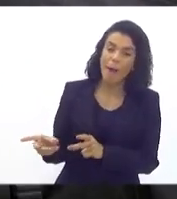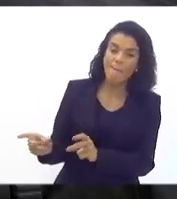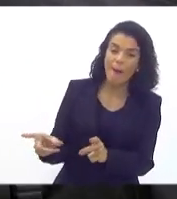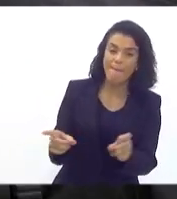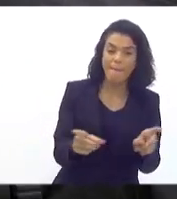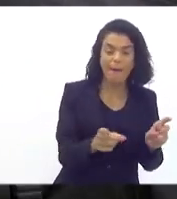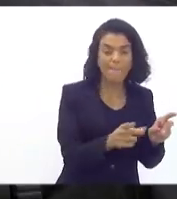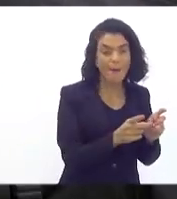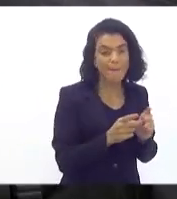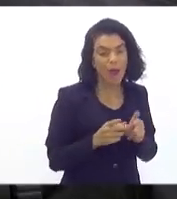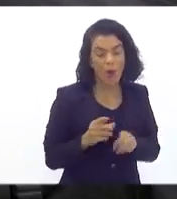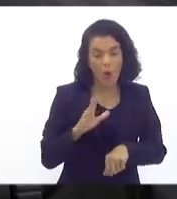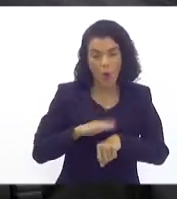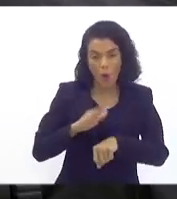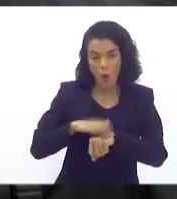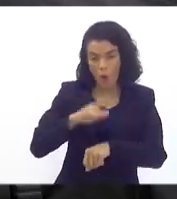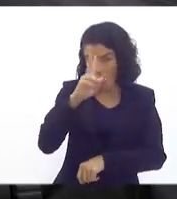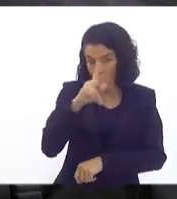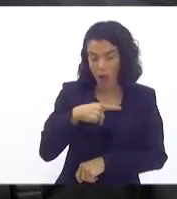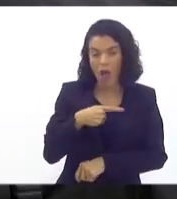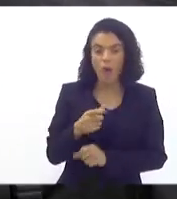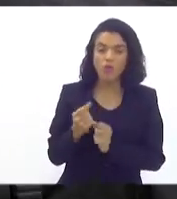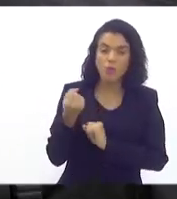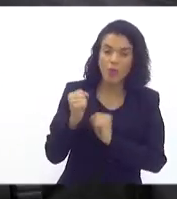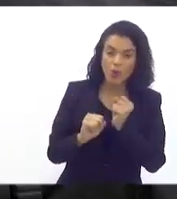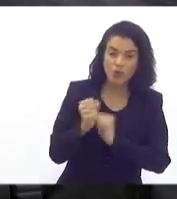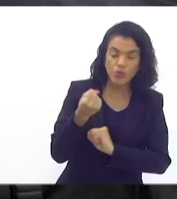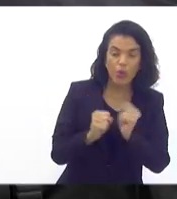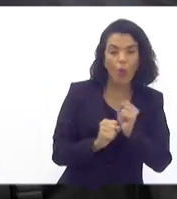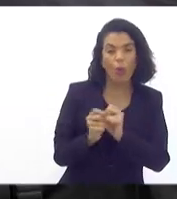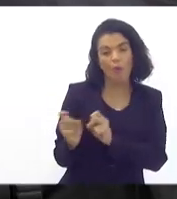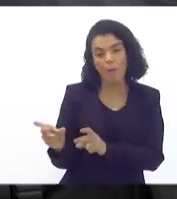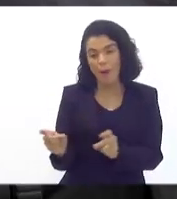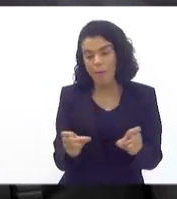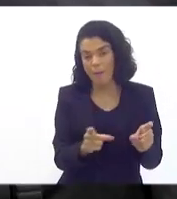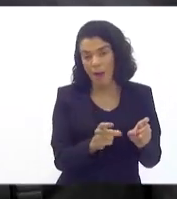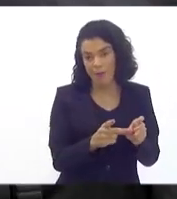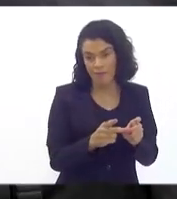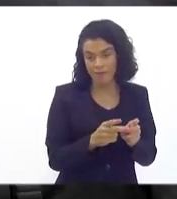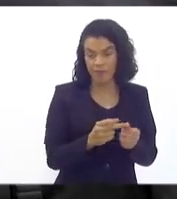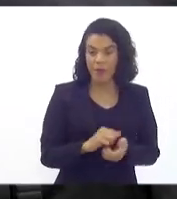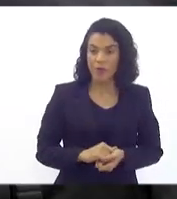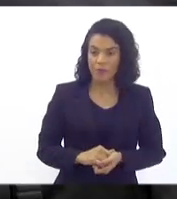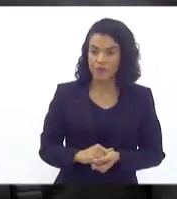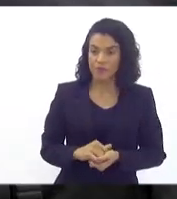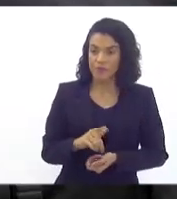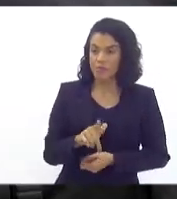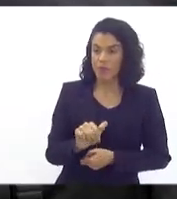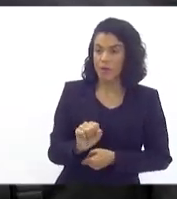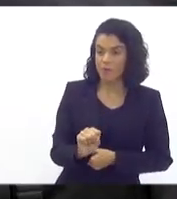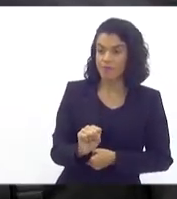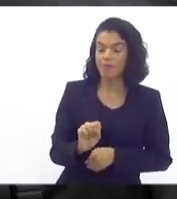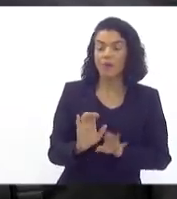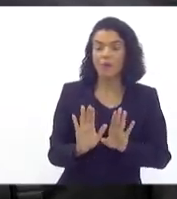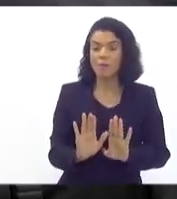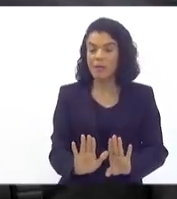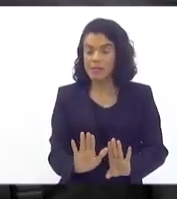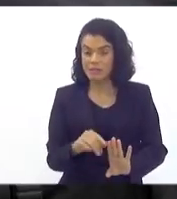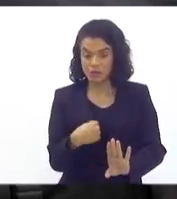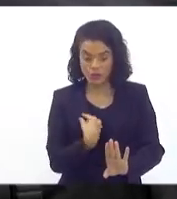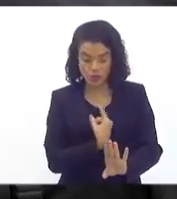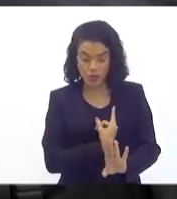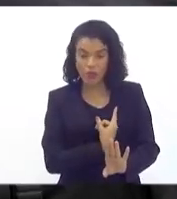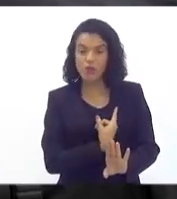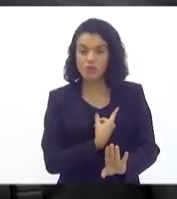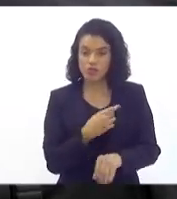um outro produtor ou alto importador de trazer abrir novos mercados de gás porém nós